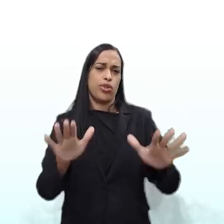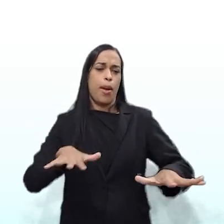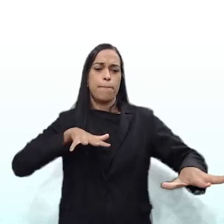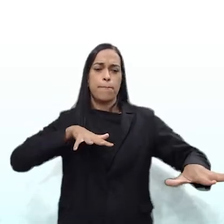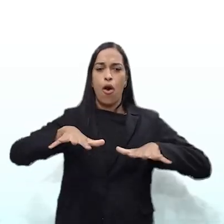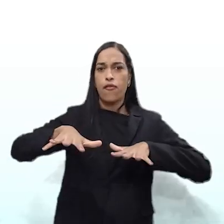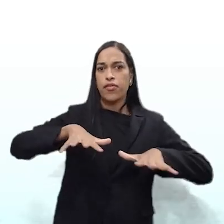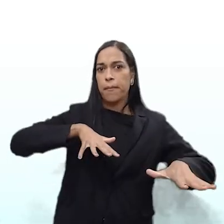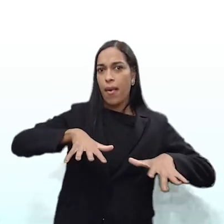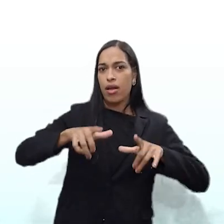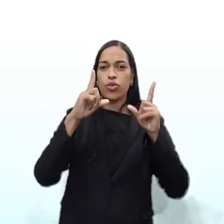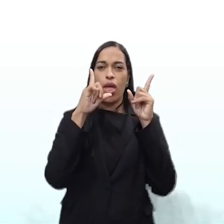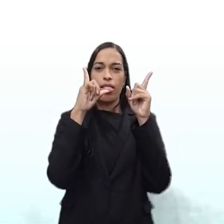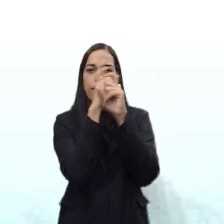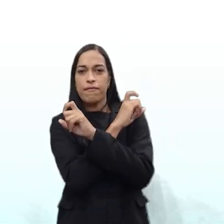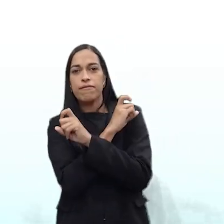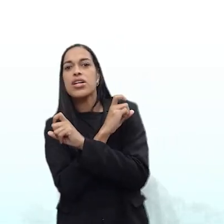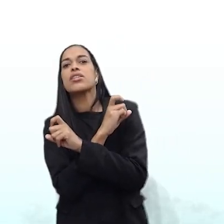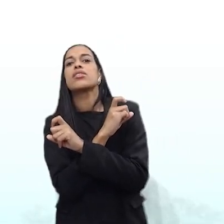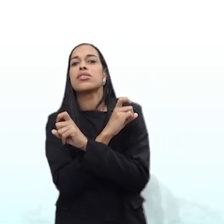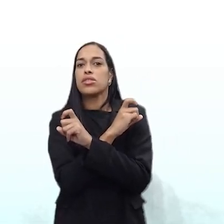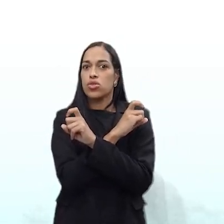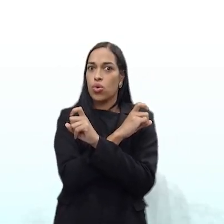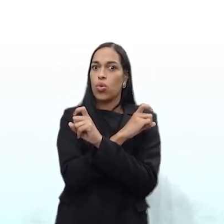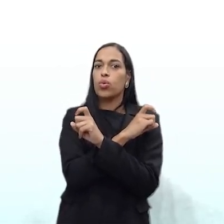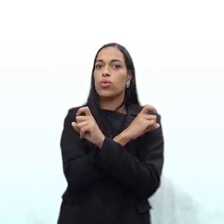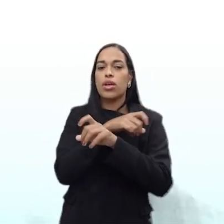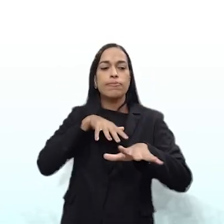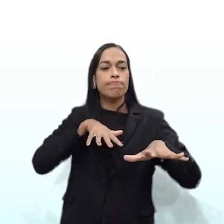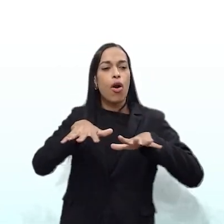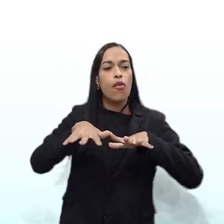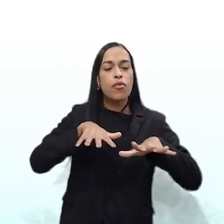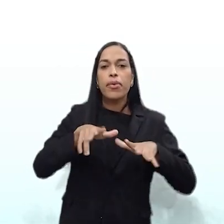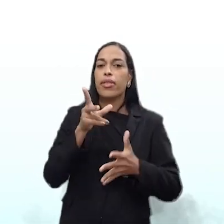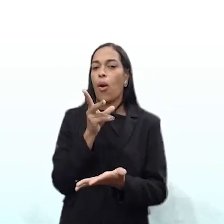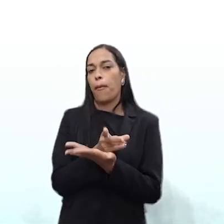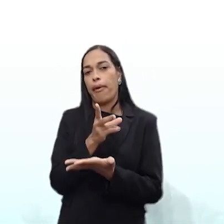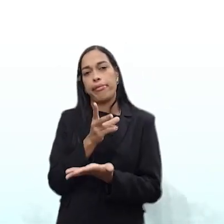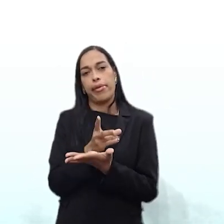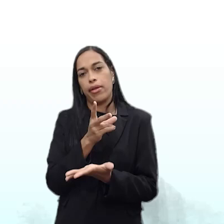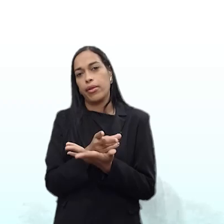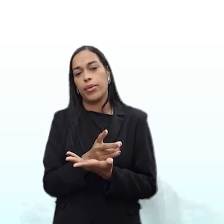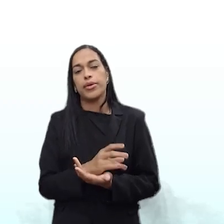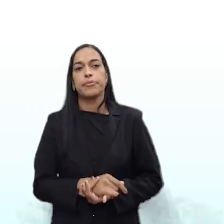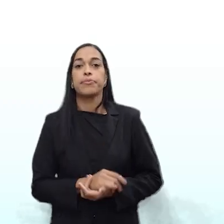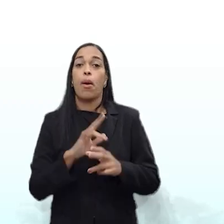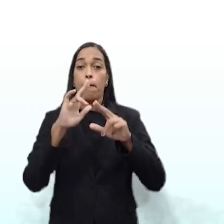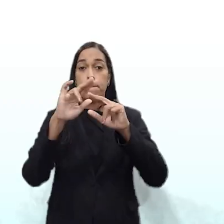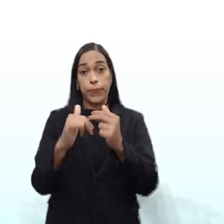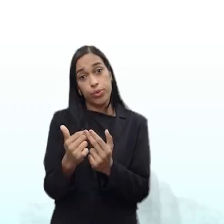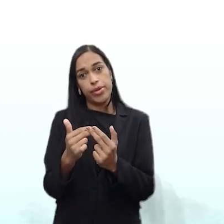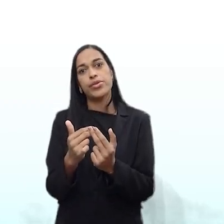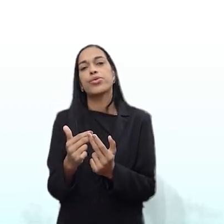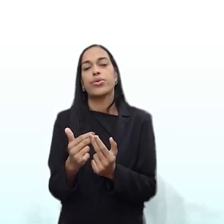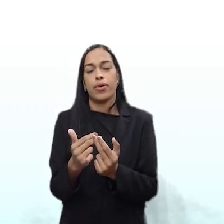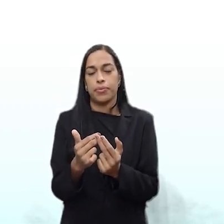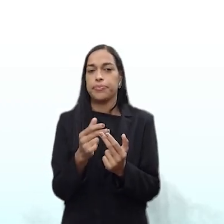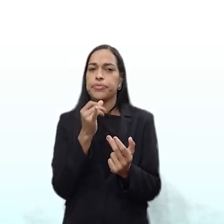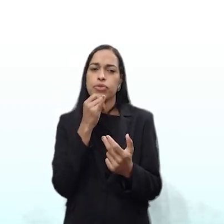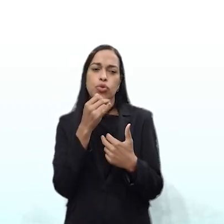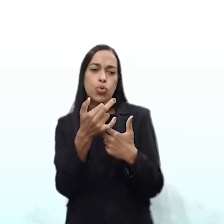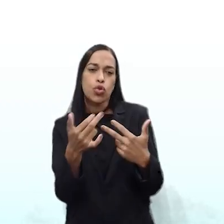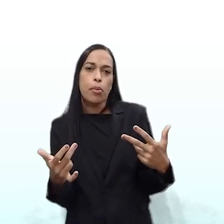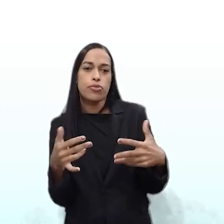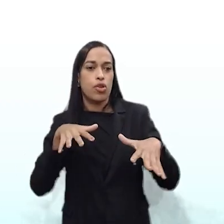porque é muito mais difícil pôr um corpo para se movimentar do que mantê-lo em movimento. Então, por isso, quando você está com um objeto